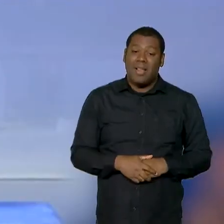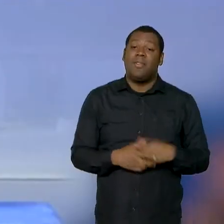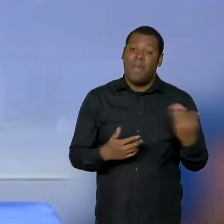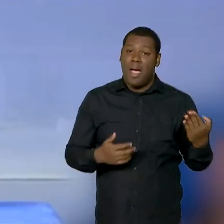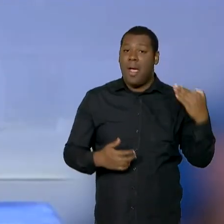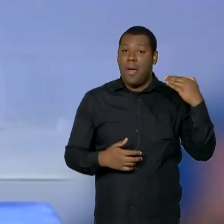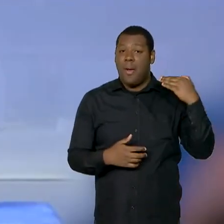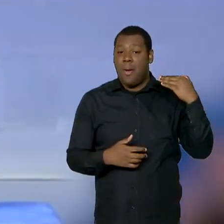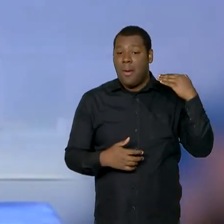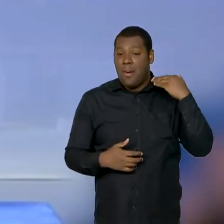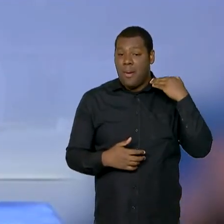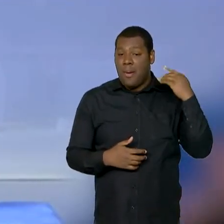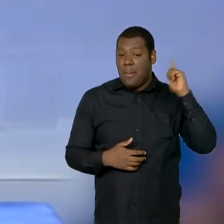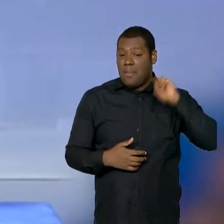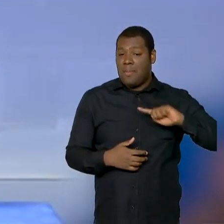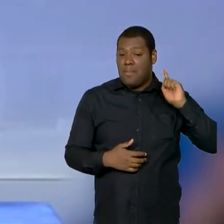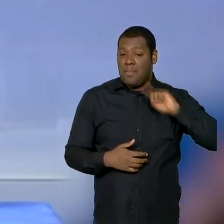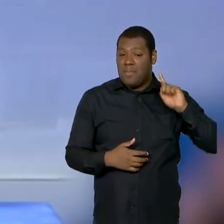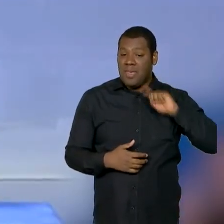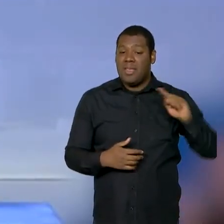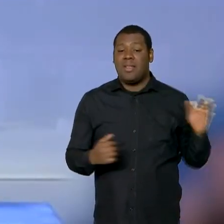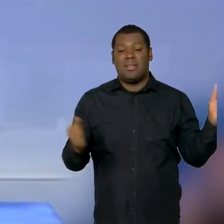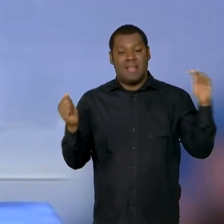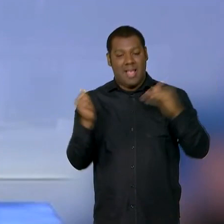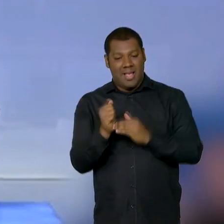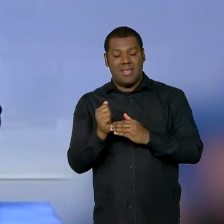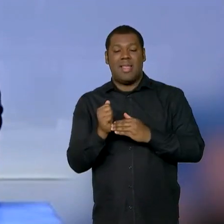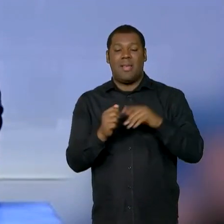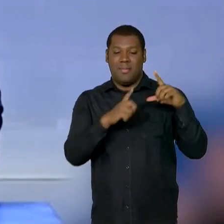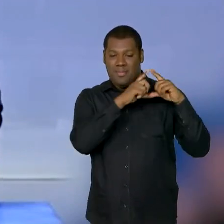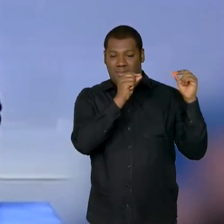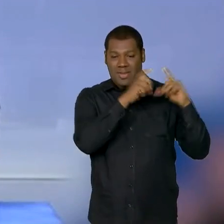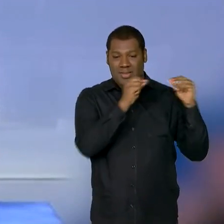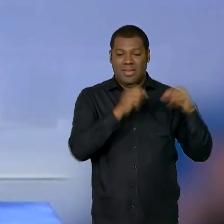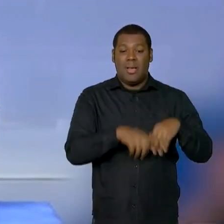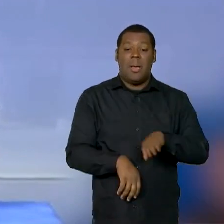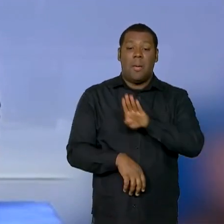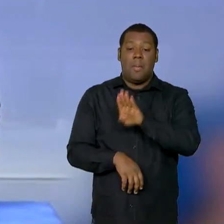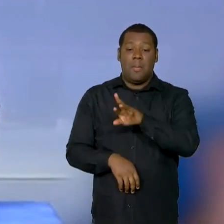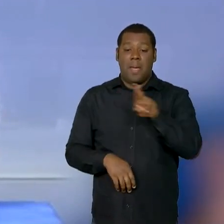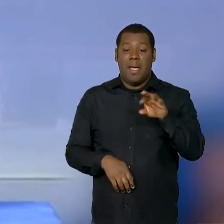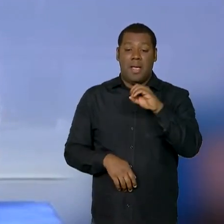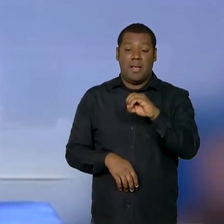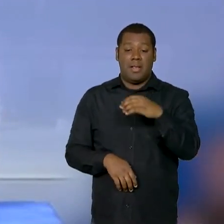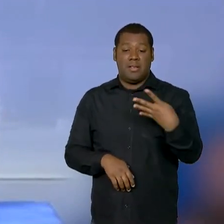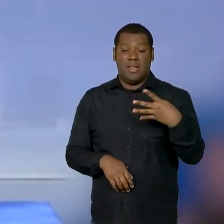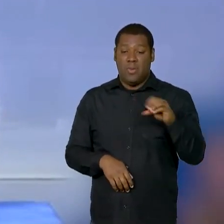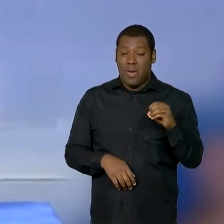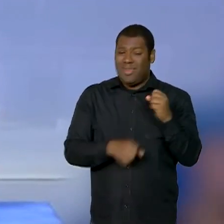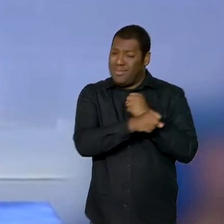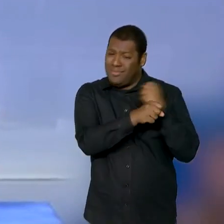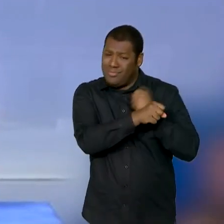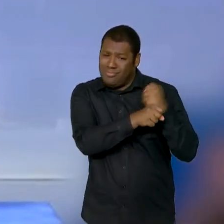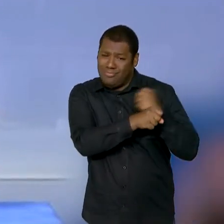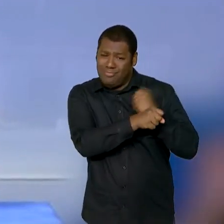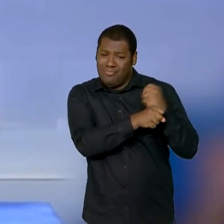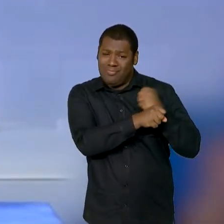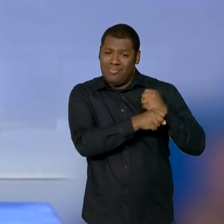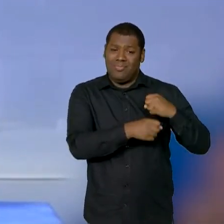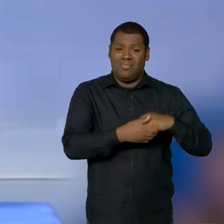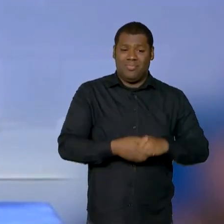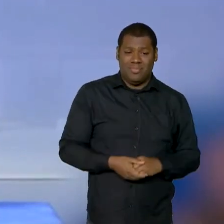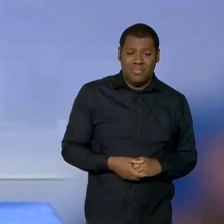E essa BR-040 ela é uma das mais representativas rodovias do Brasil pela sua história, pelas regiões